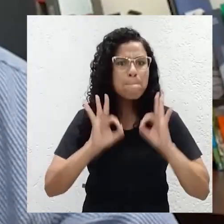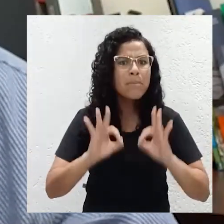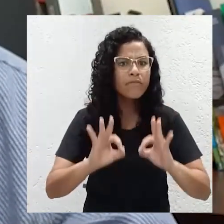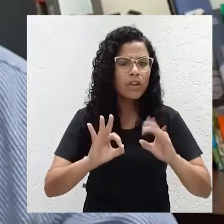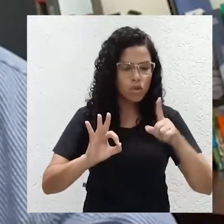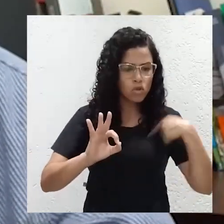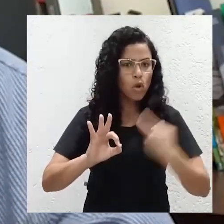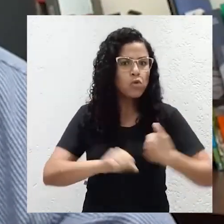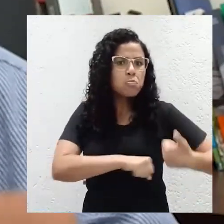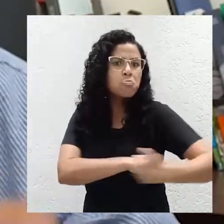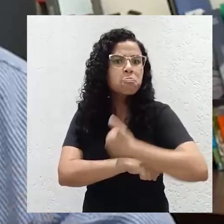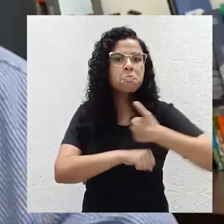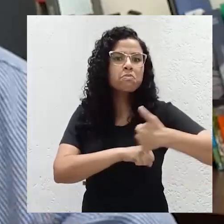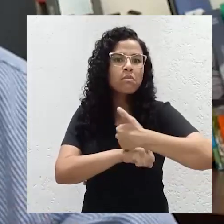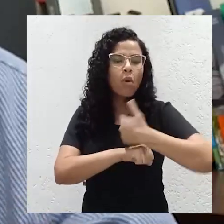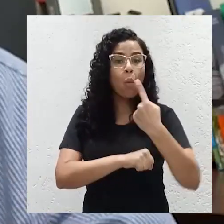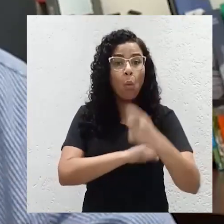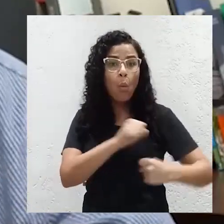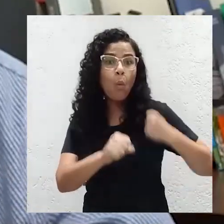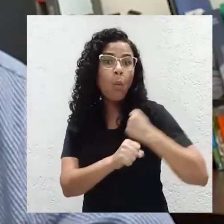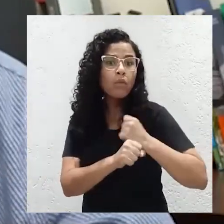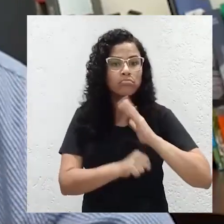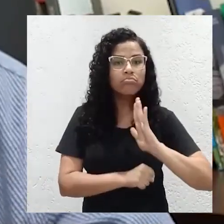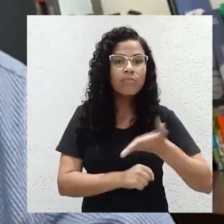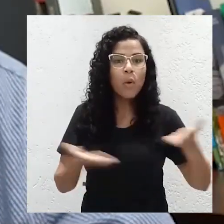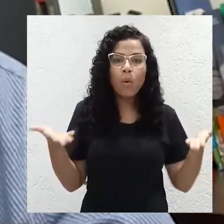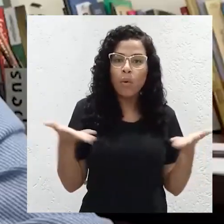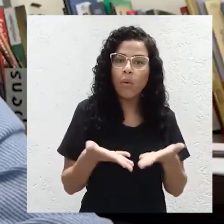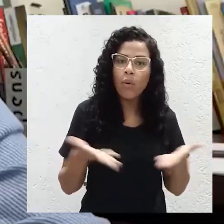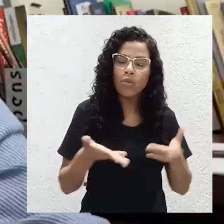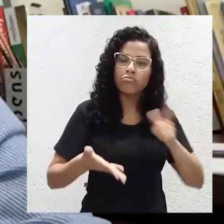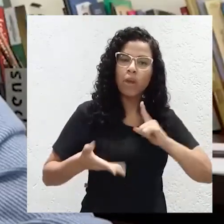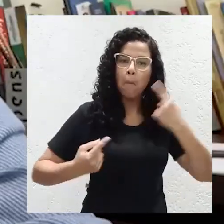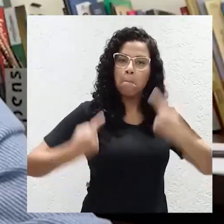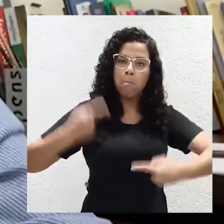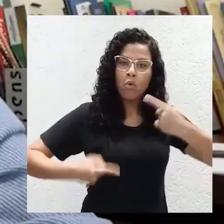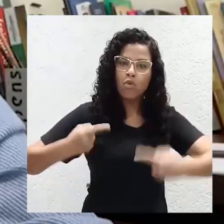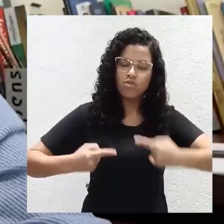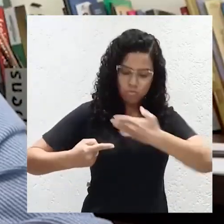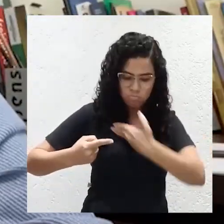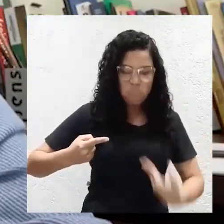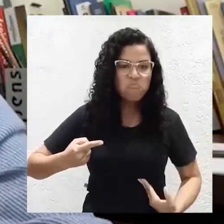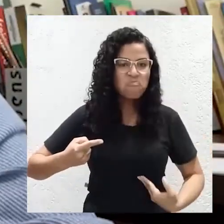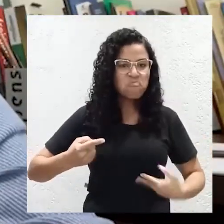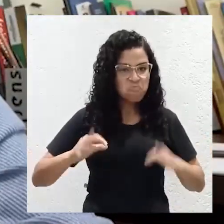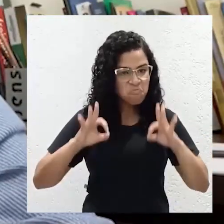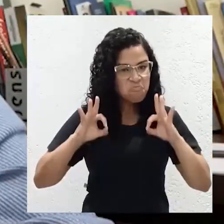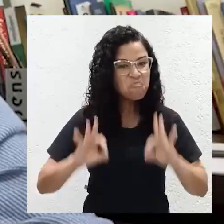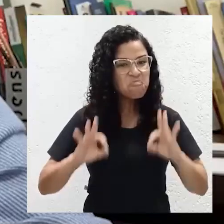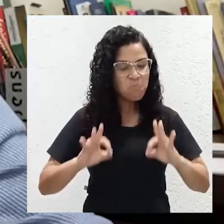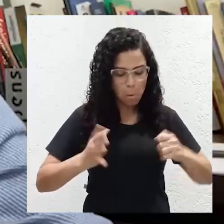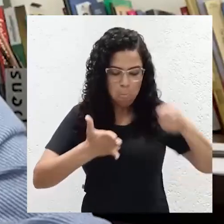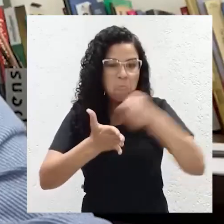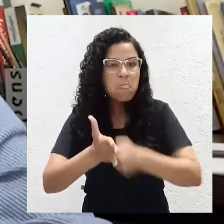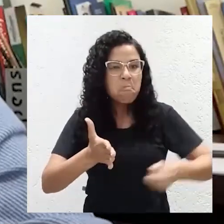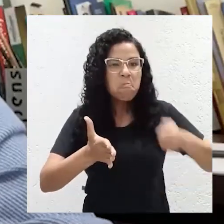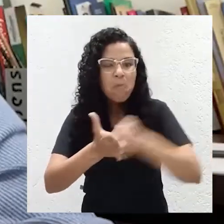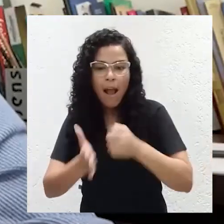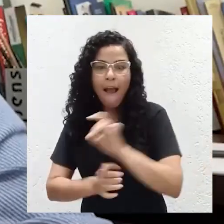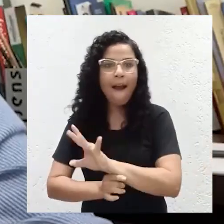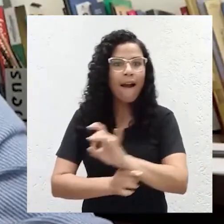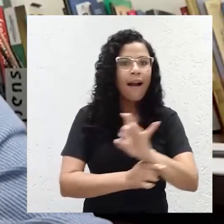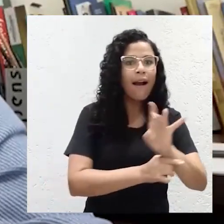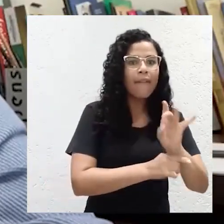e foi desenvolvido exclusivamente pelos nossos profissionais. Um ano se passou e hoje temos uma política pública